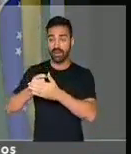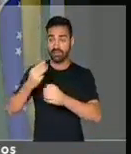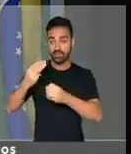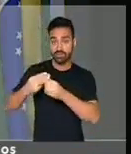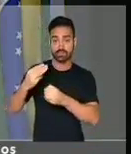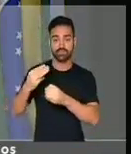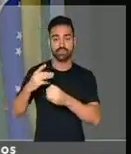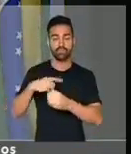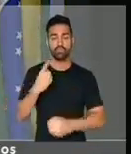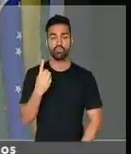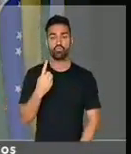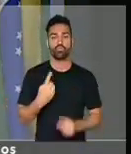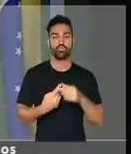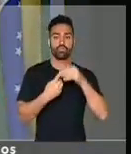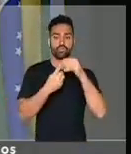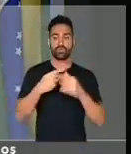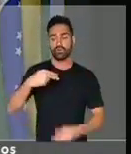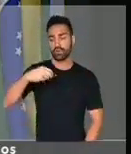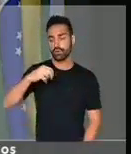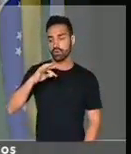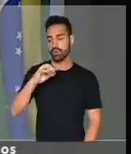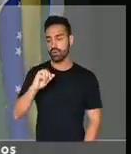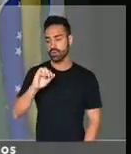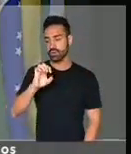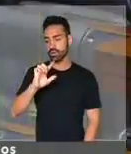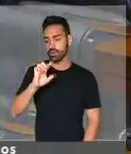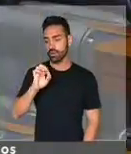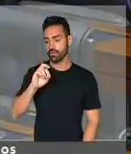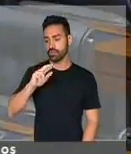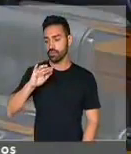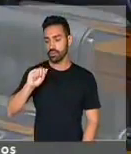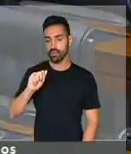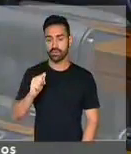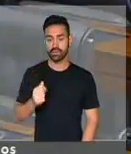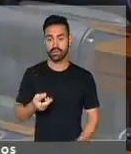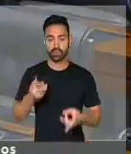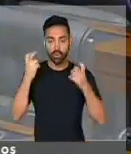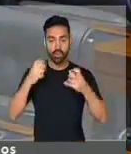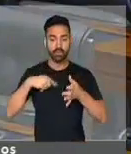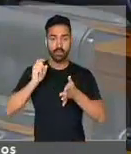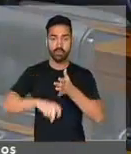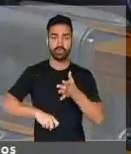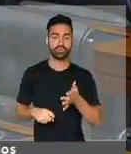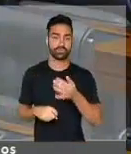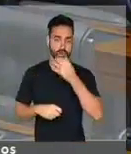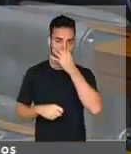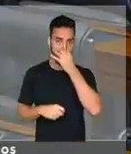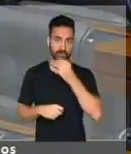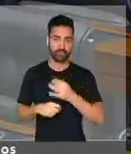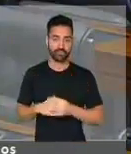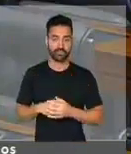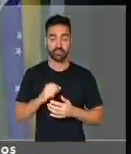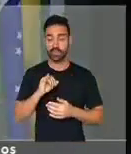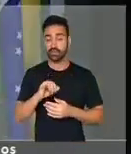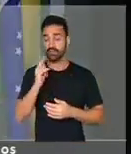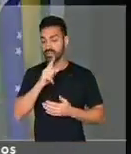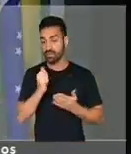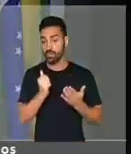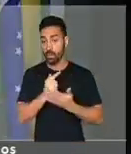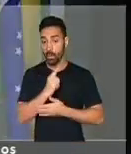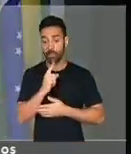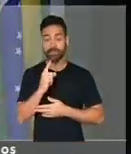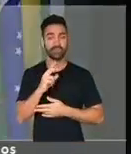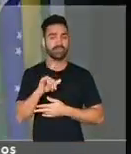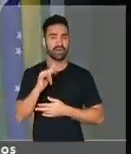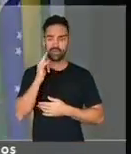uma nota eletrônica única, né? Cobrança desse imposto online. Você for fazer uma compra